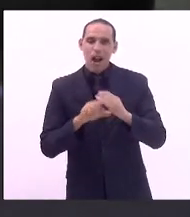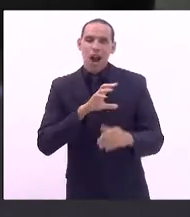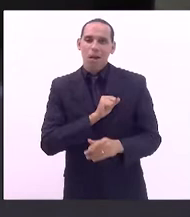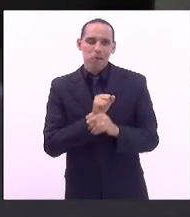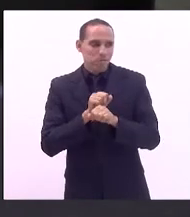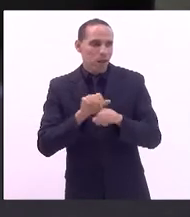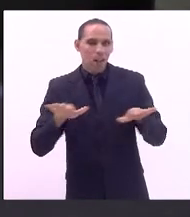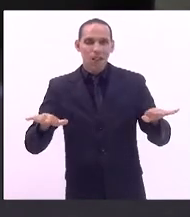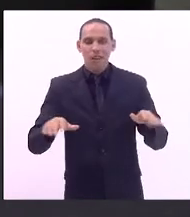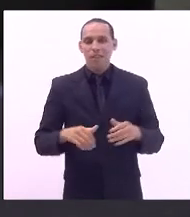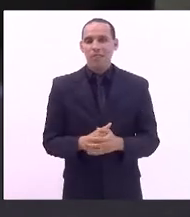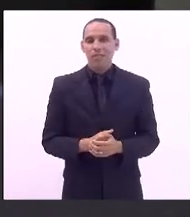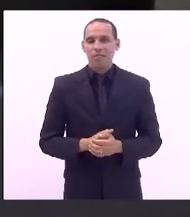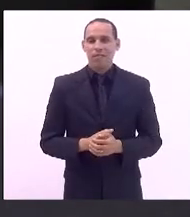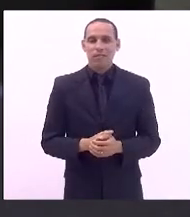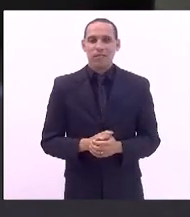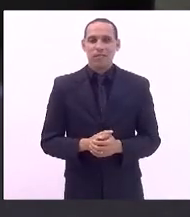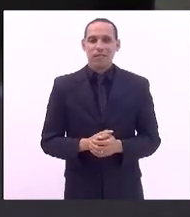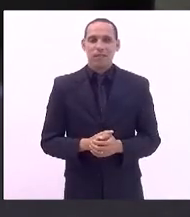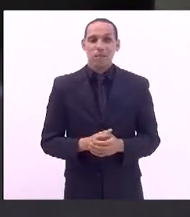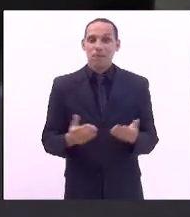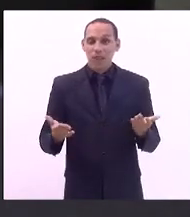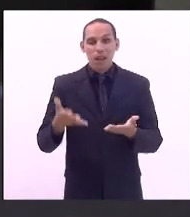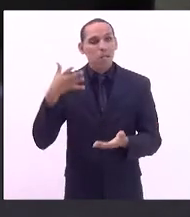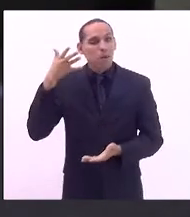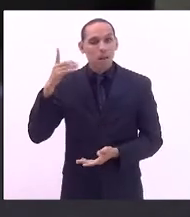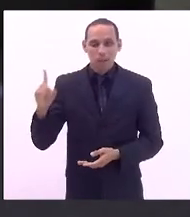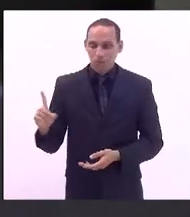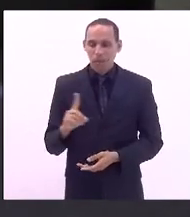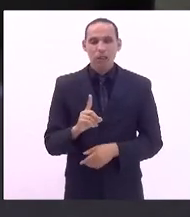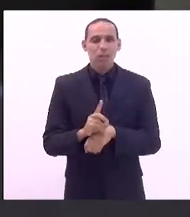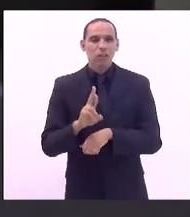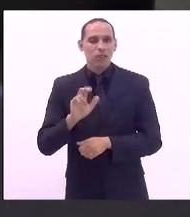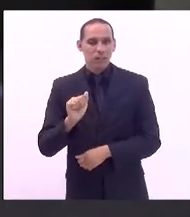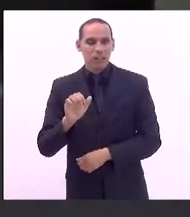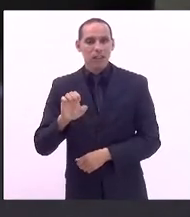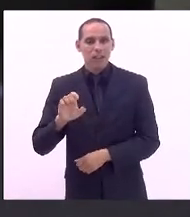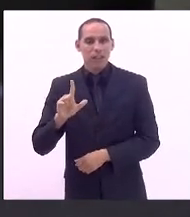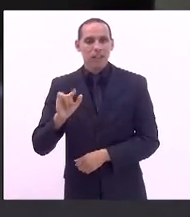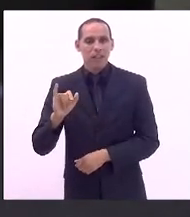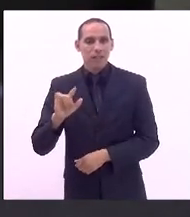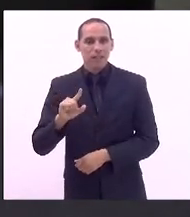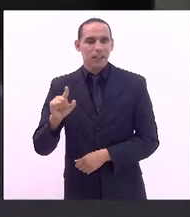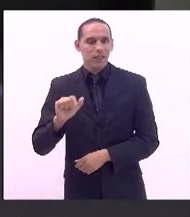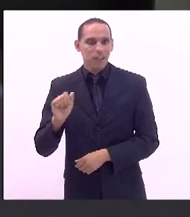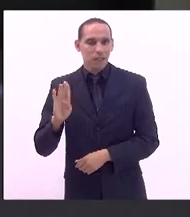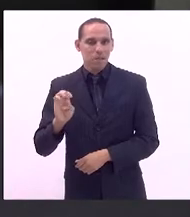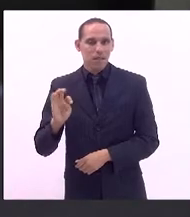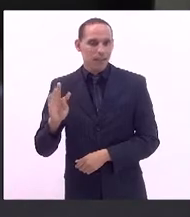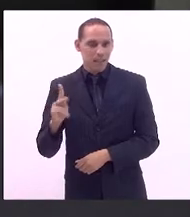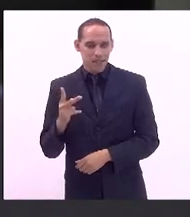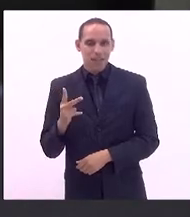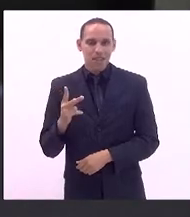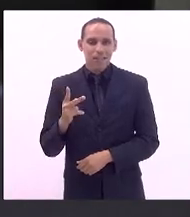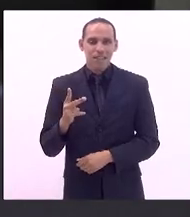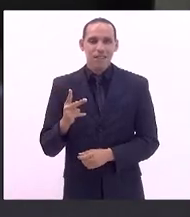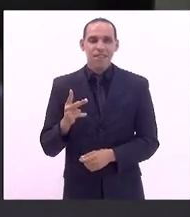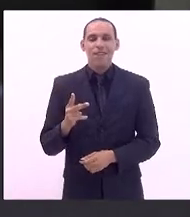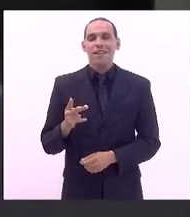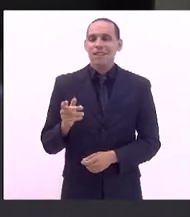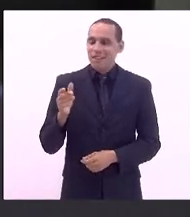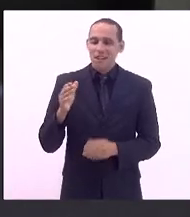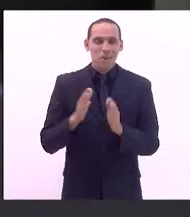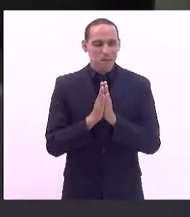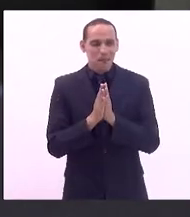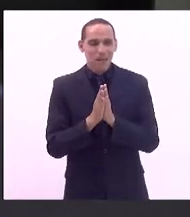E aí e vamos passar agora a palavra para Doutora Elizabete Ferraz pedir também brevidade para gente começar as